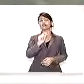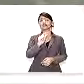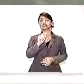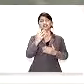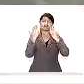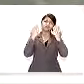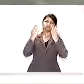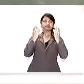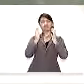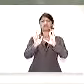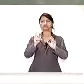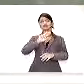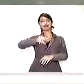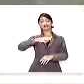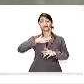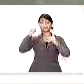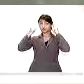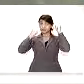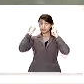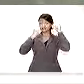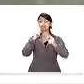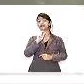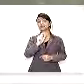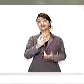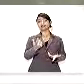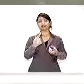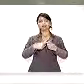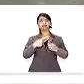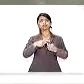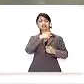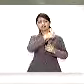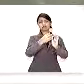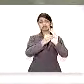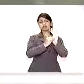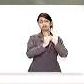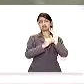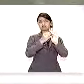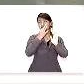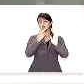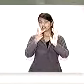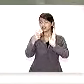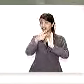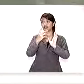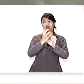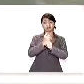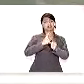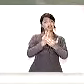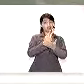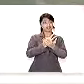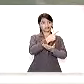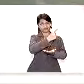dúvida não preocupação é que como o argumento central vai ser o desequilíbrio das contas